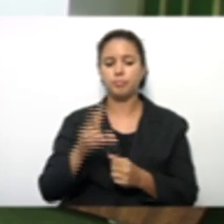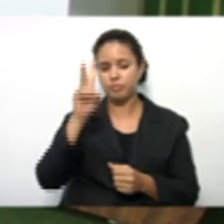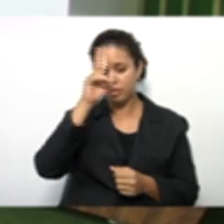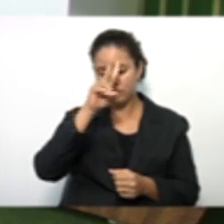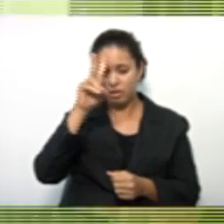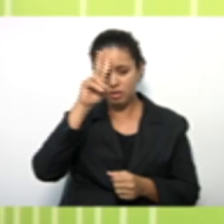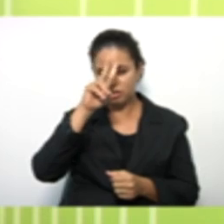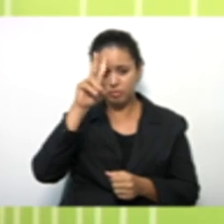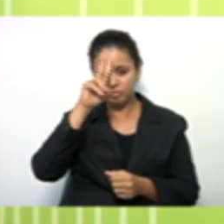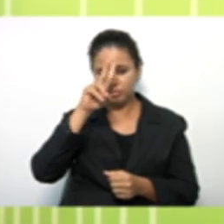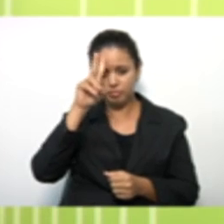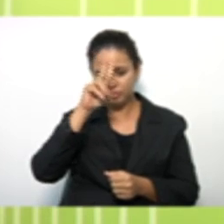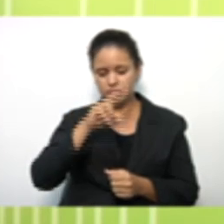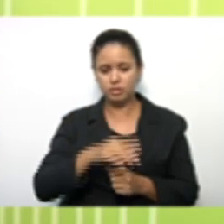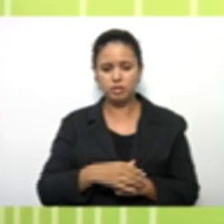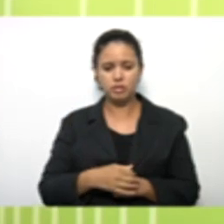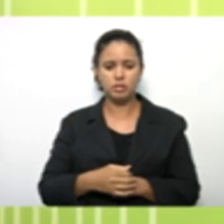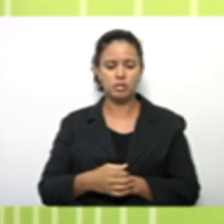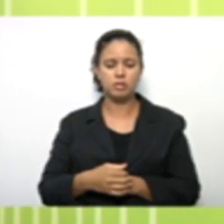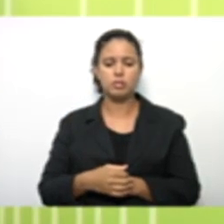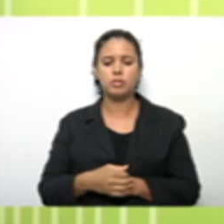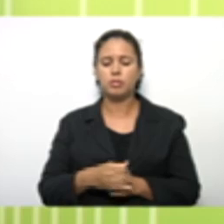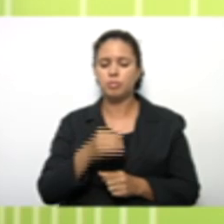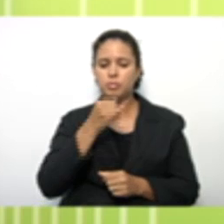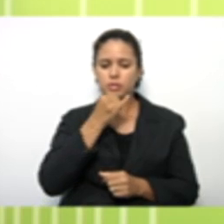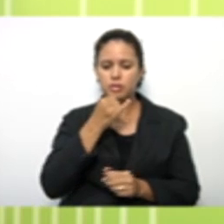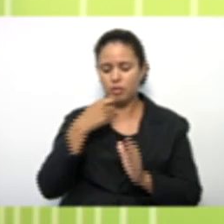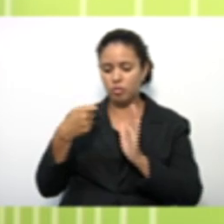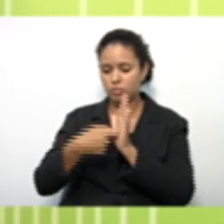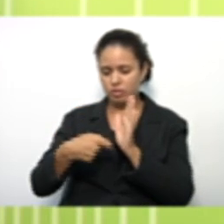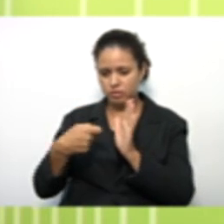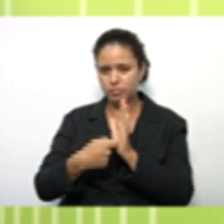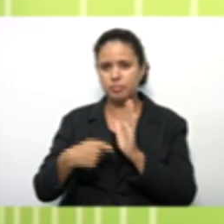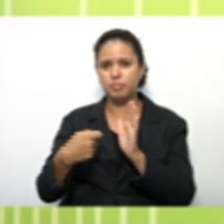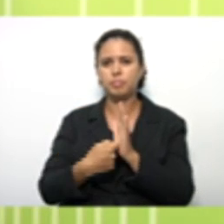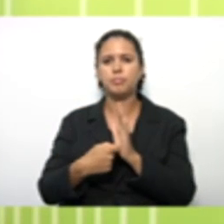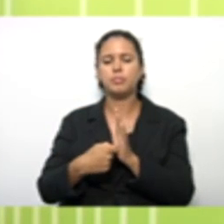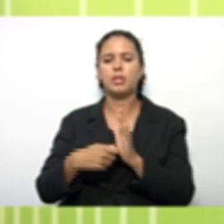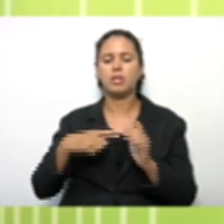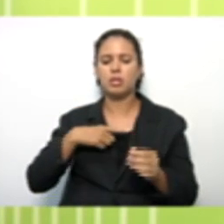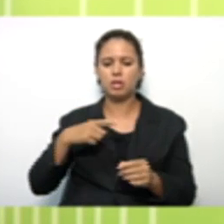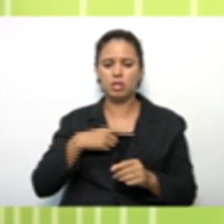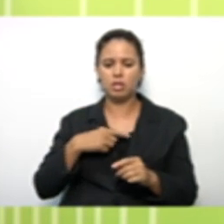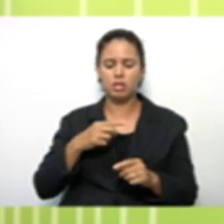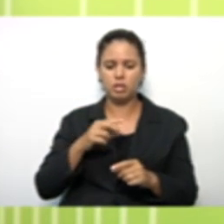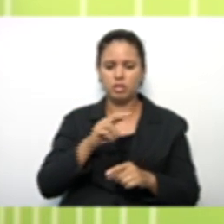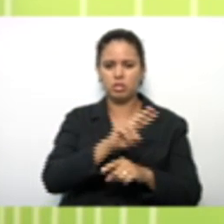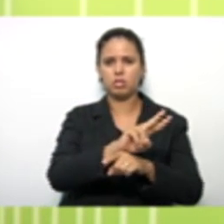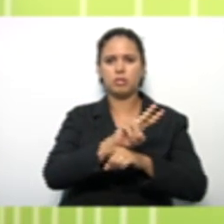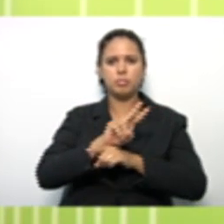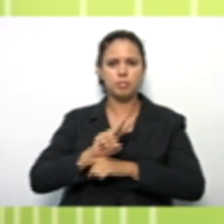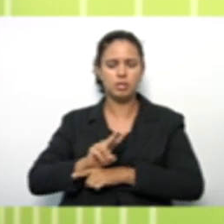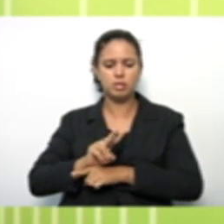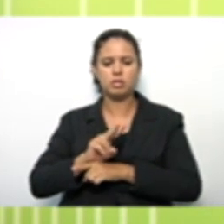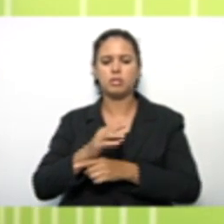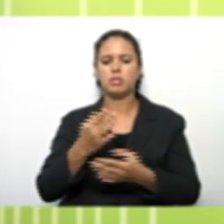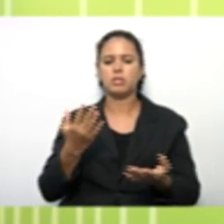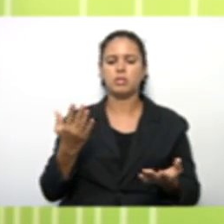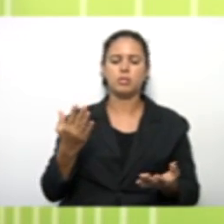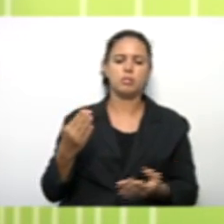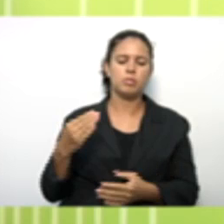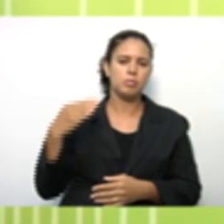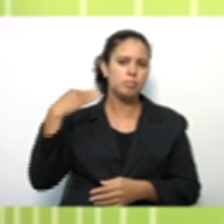né, só exemplificando mais aqui, as obrigações também nós temos os empréstimos e financiamentos que nós fazemos